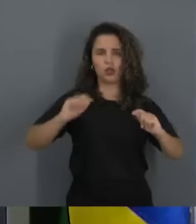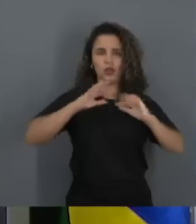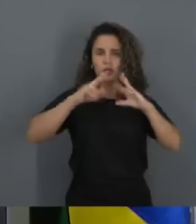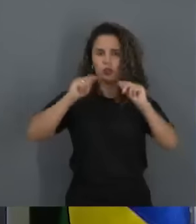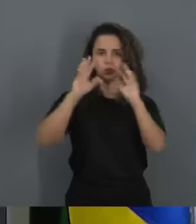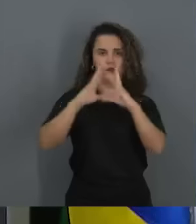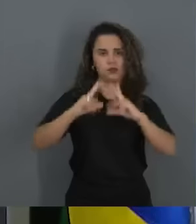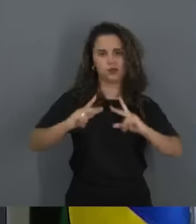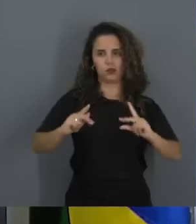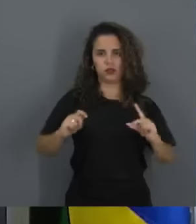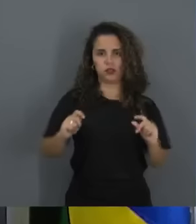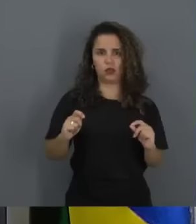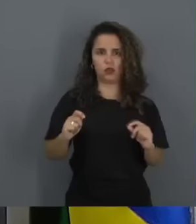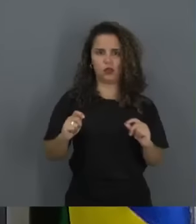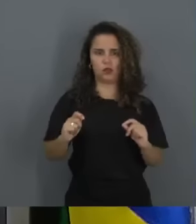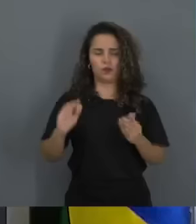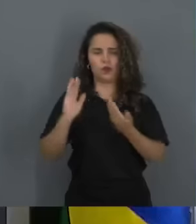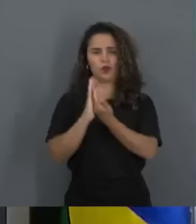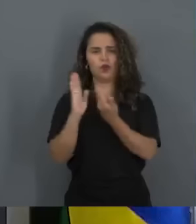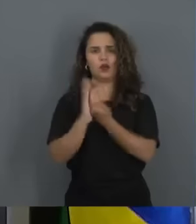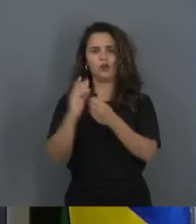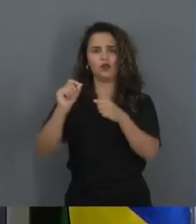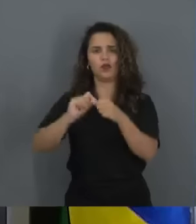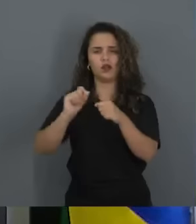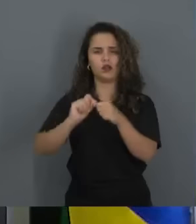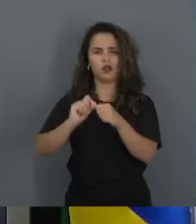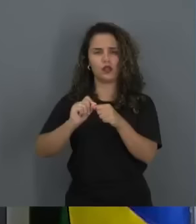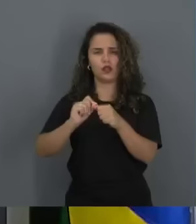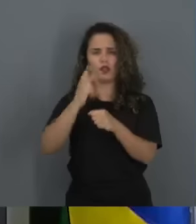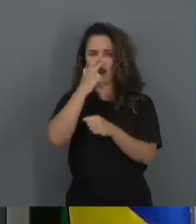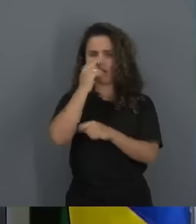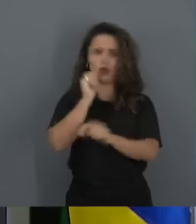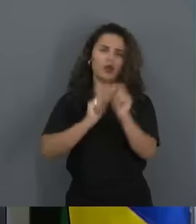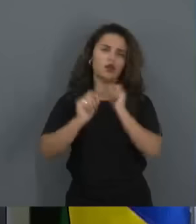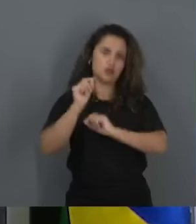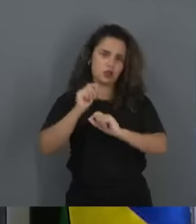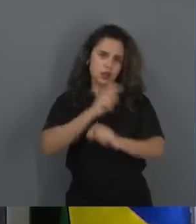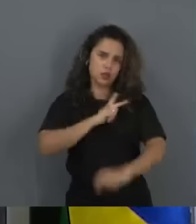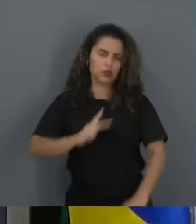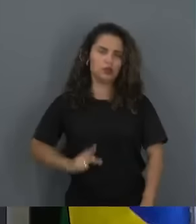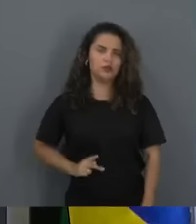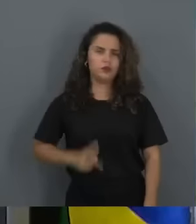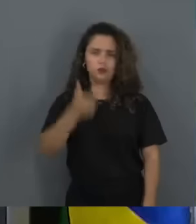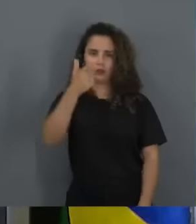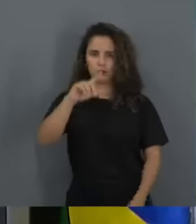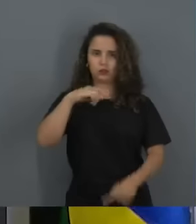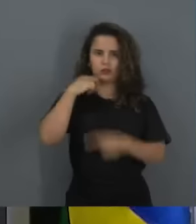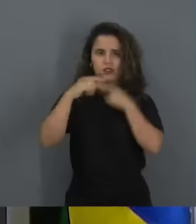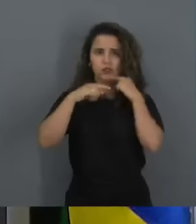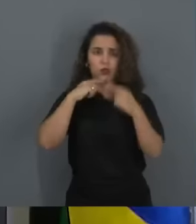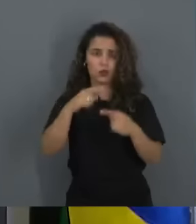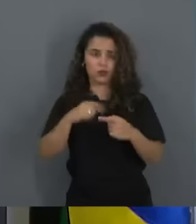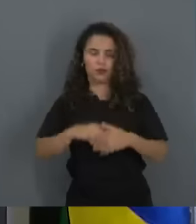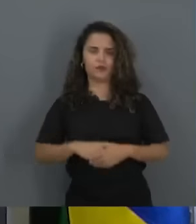completamente, a Câmara dos Deputados e fazendo. Você acha o quê, presidente? Não tenha dúvida.